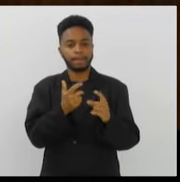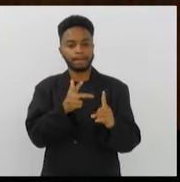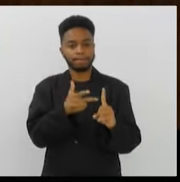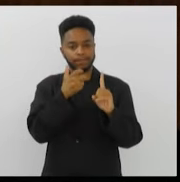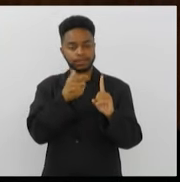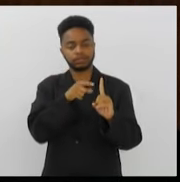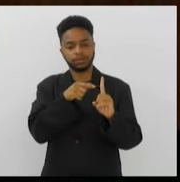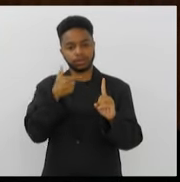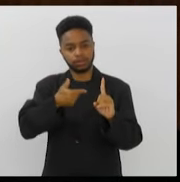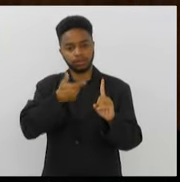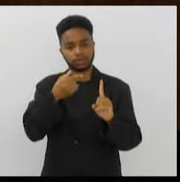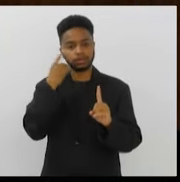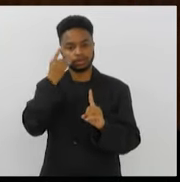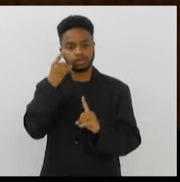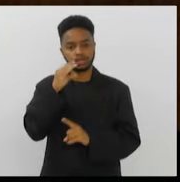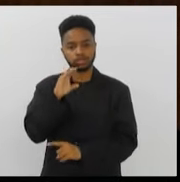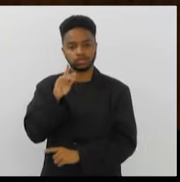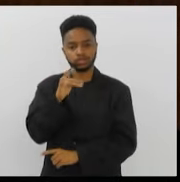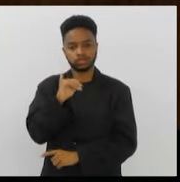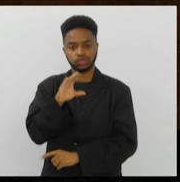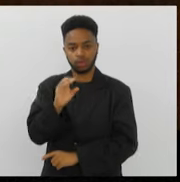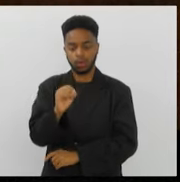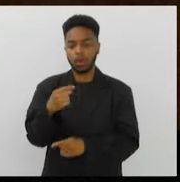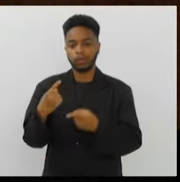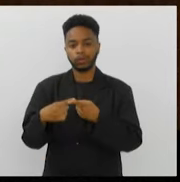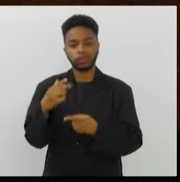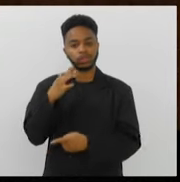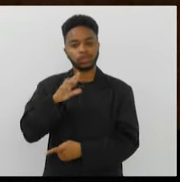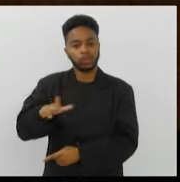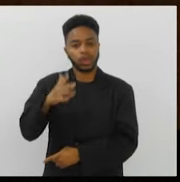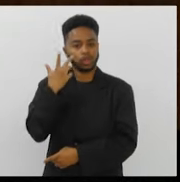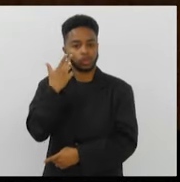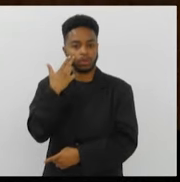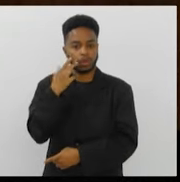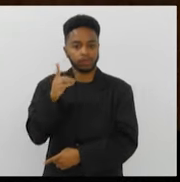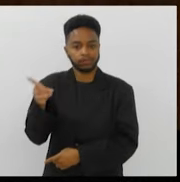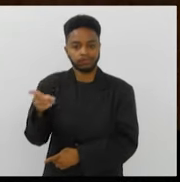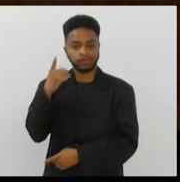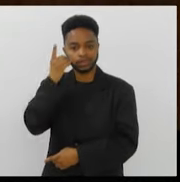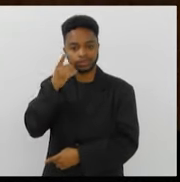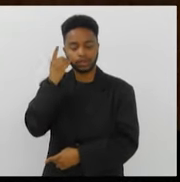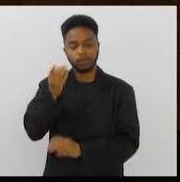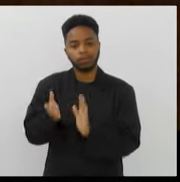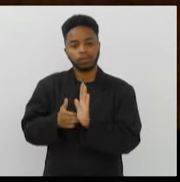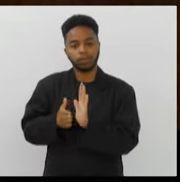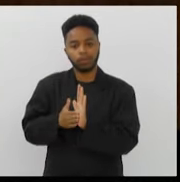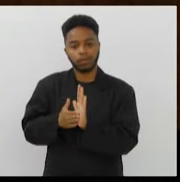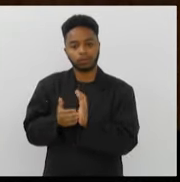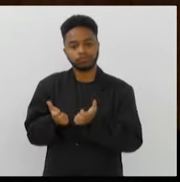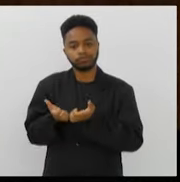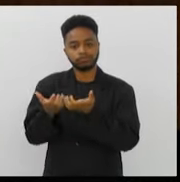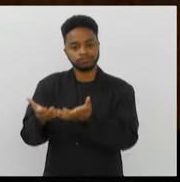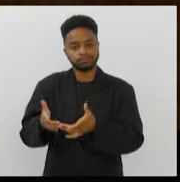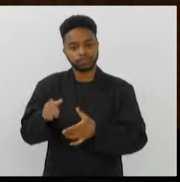do deputado Chico Machado. Não é comum um deputado propor a concessão da maior comenda do Estado a